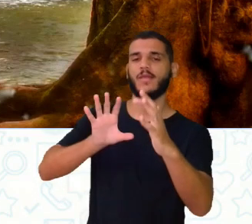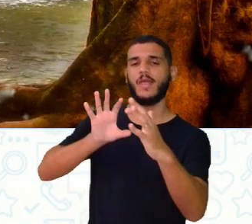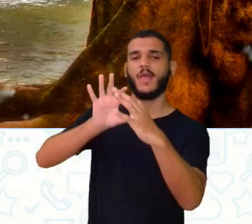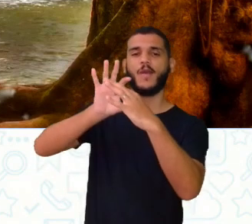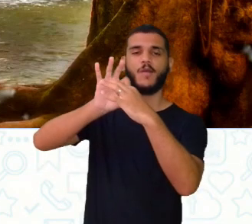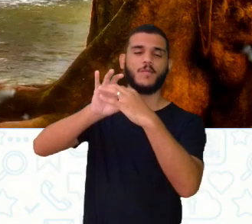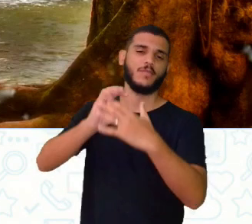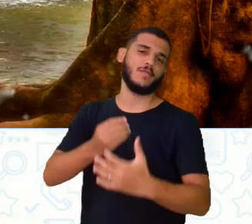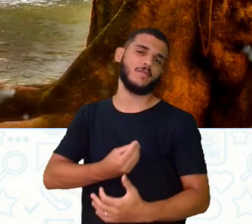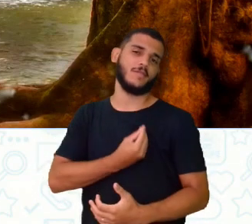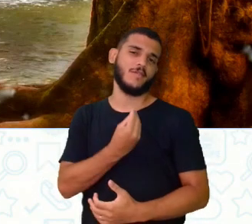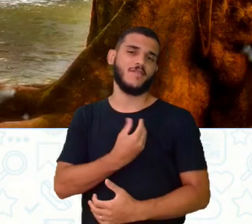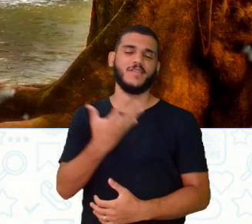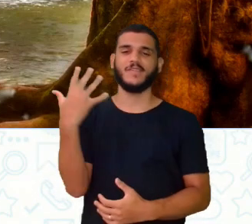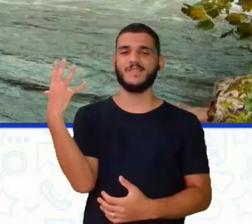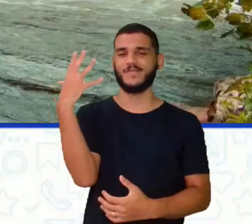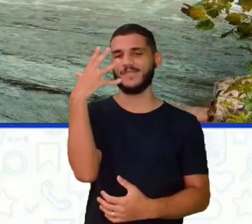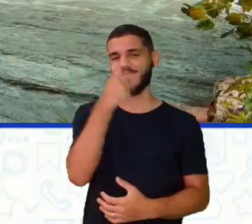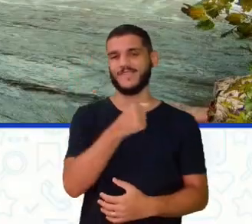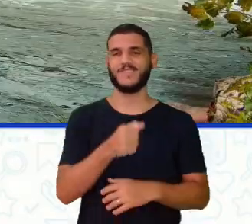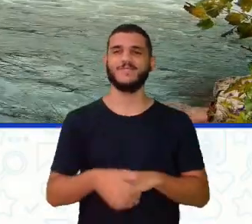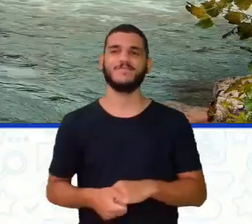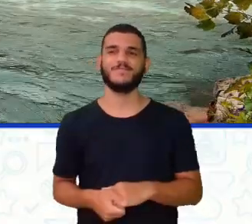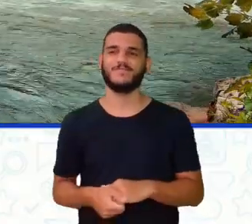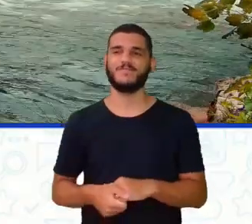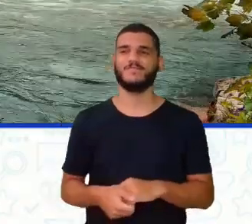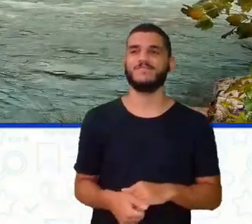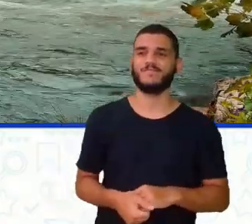ela. Que belo!